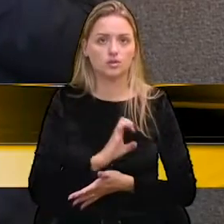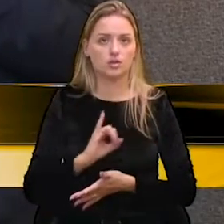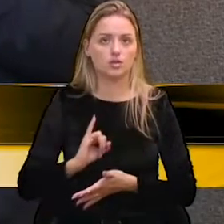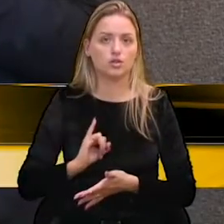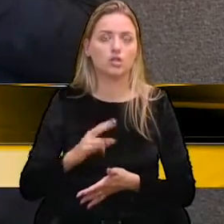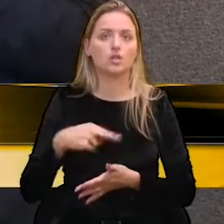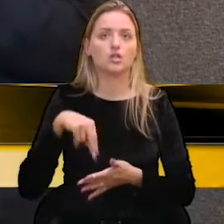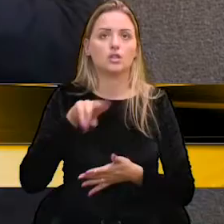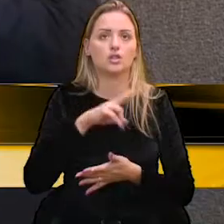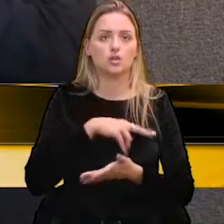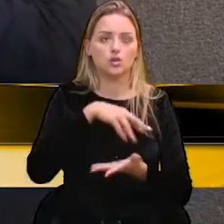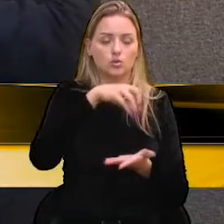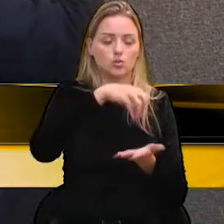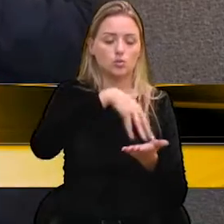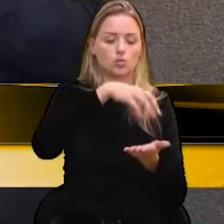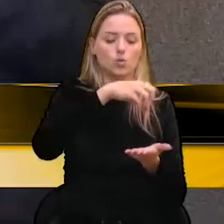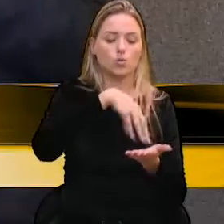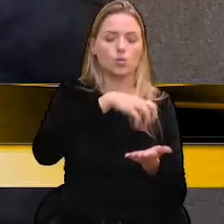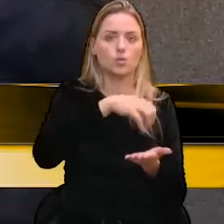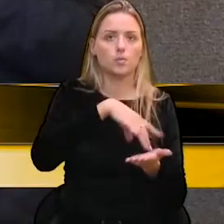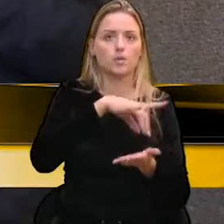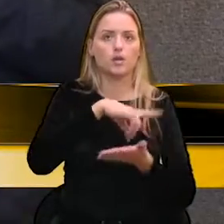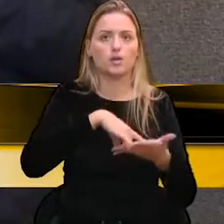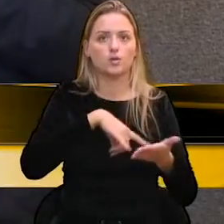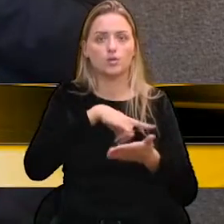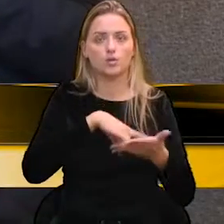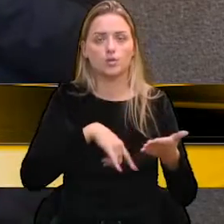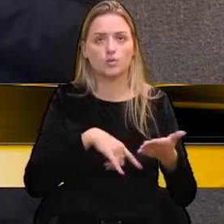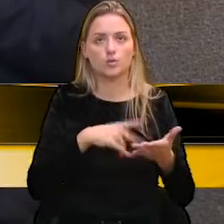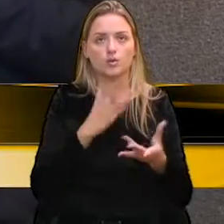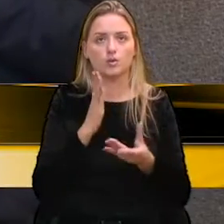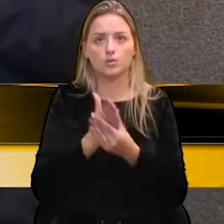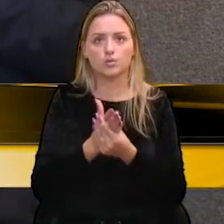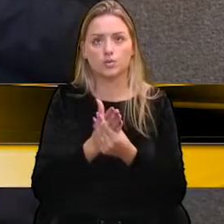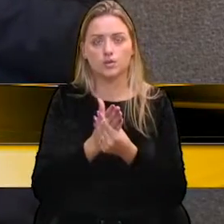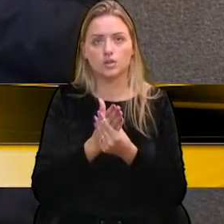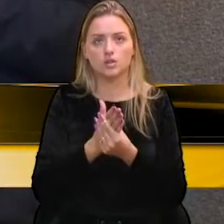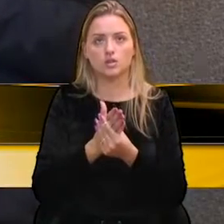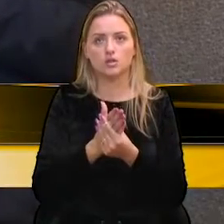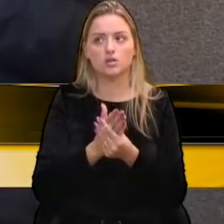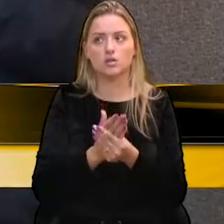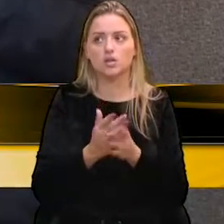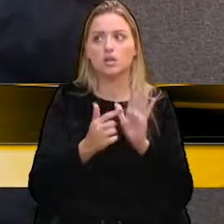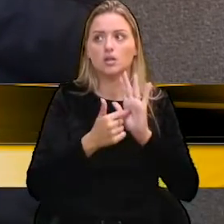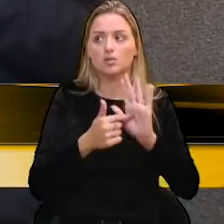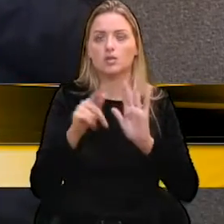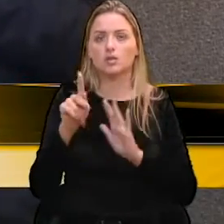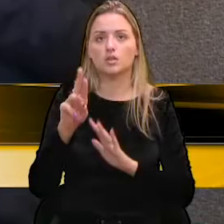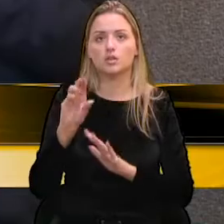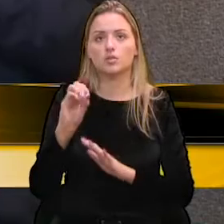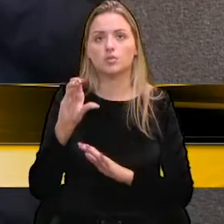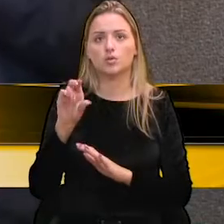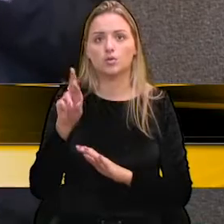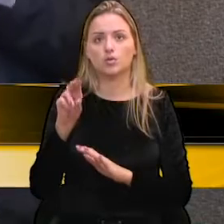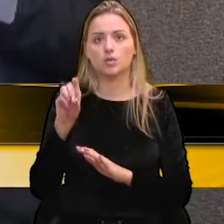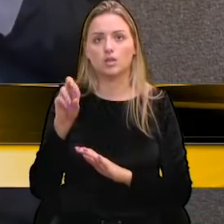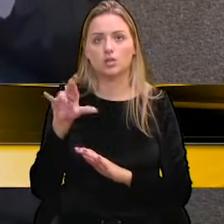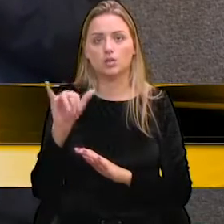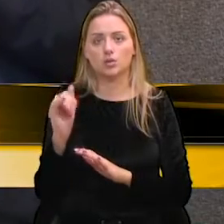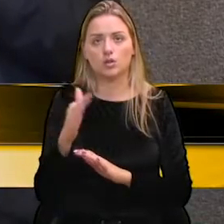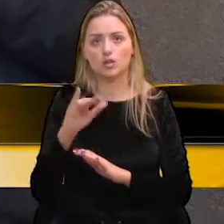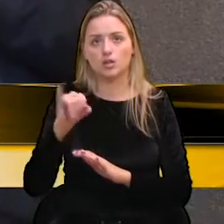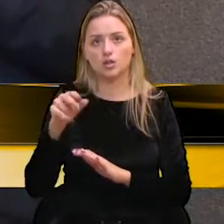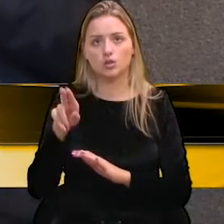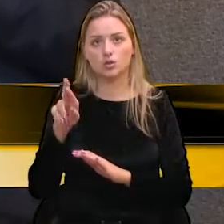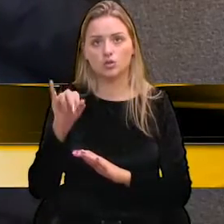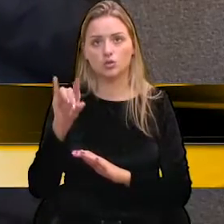nós passarmos essa cópia desse julgamento à nossa Procuradoria Jurídica, porque isso dá margem para